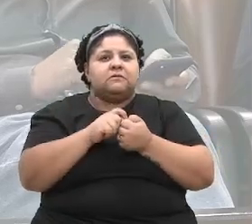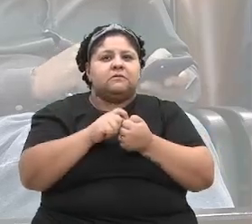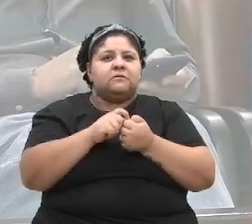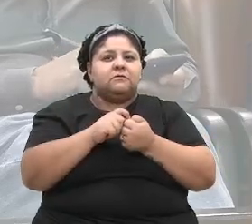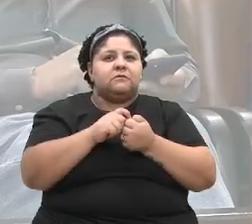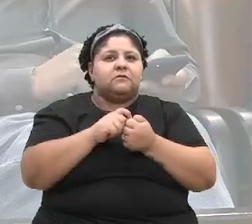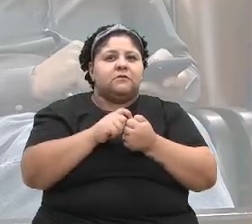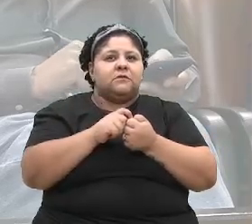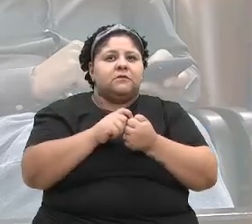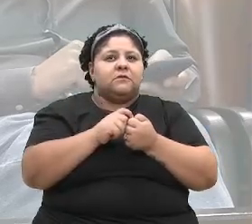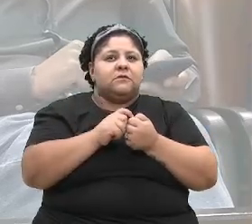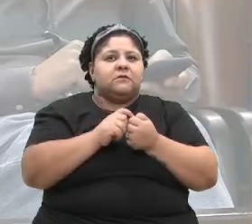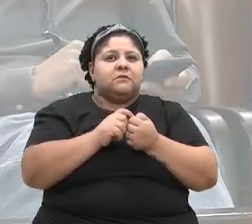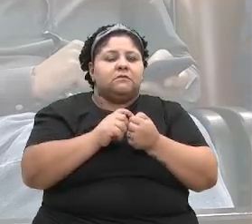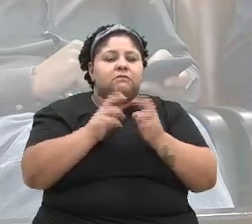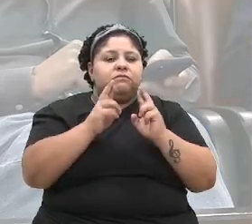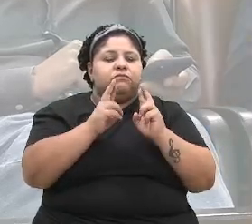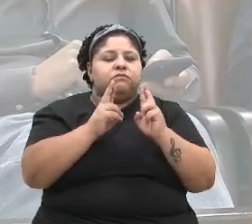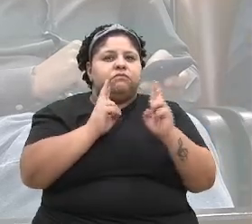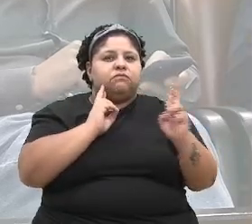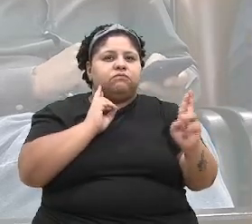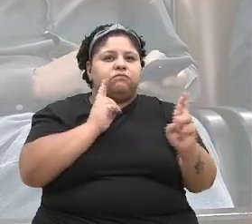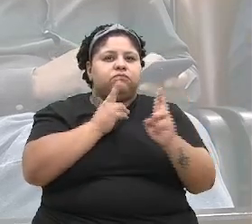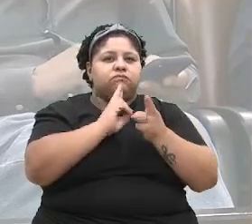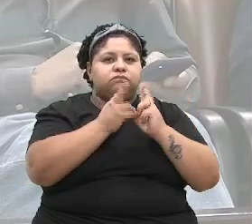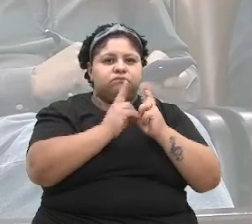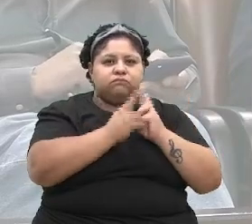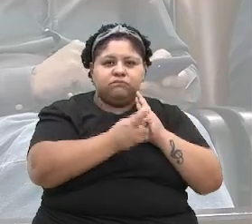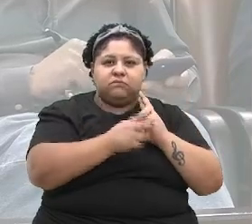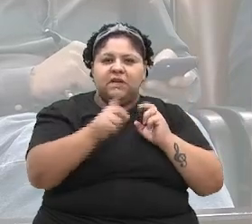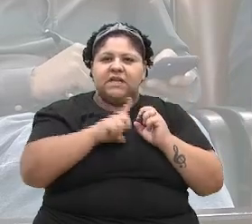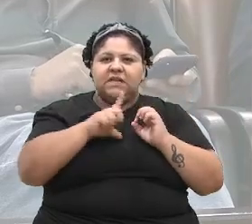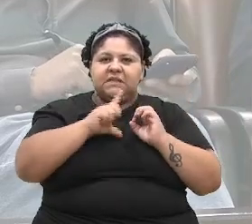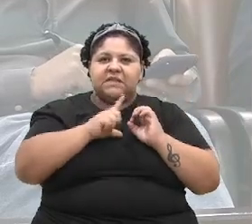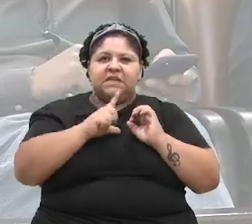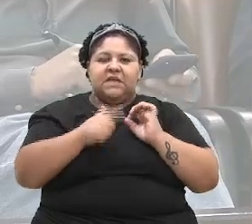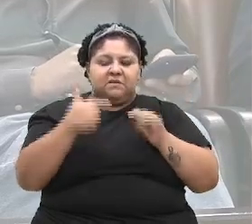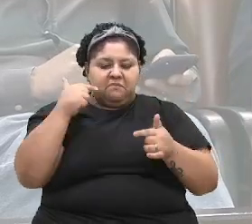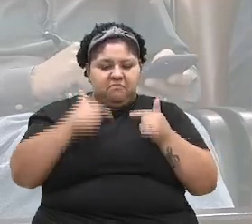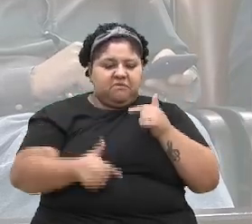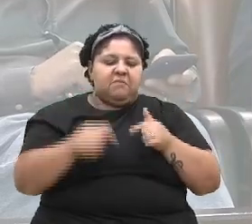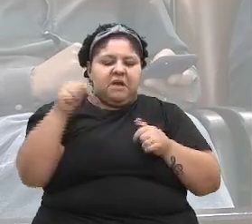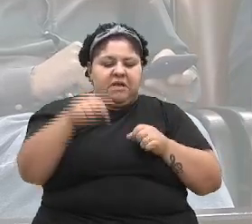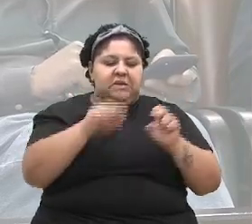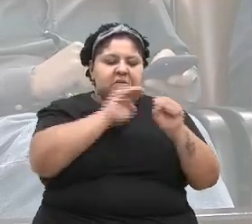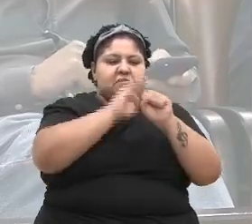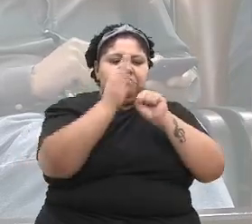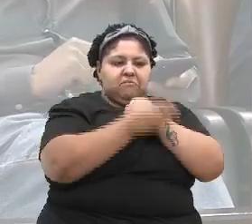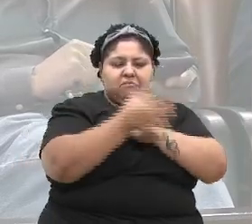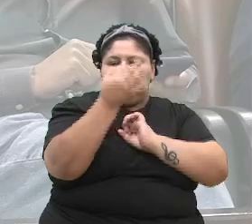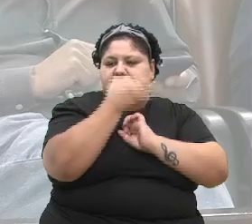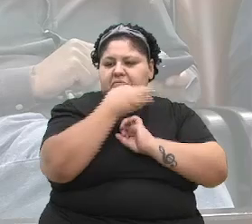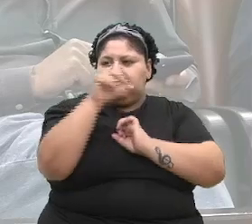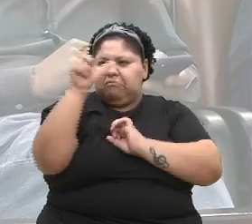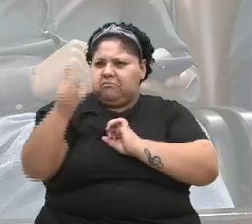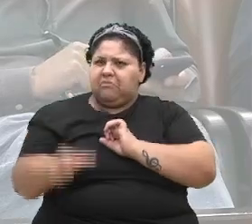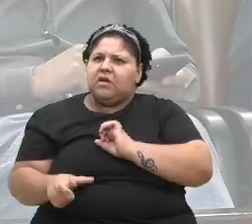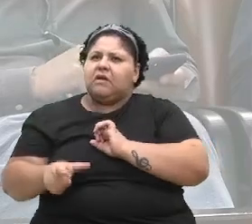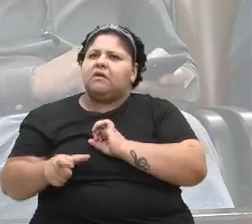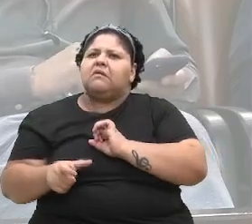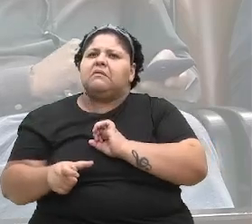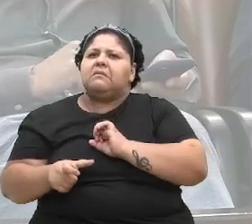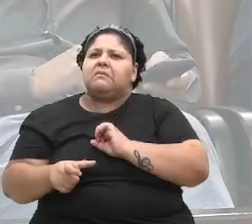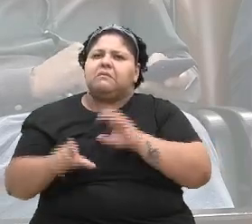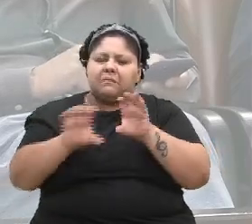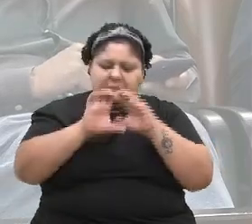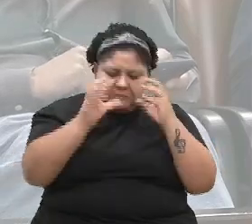relacionamento, onde você tem uma atitude de trabalho, que é nos bairros de Caxias do Sul, uma pessoa bem comunitária